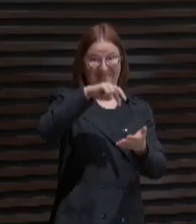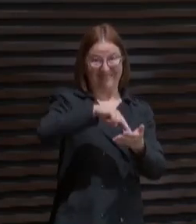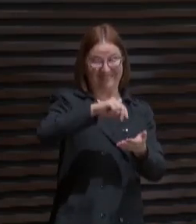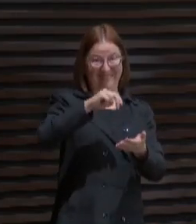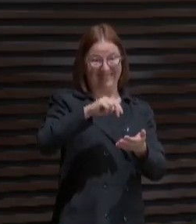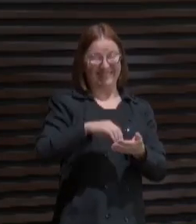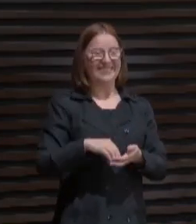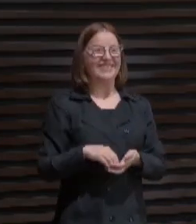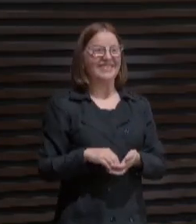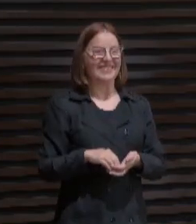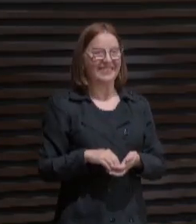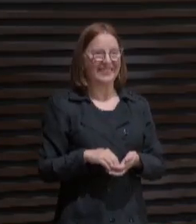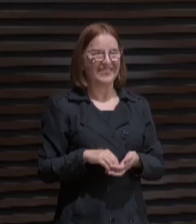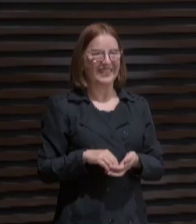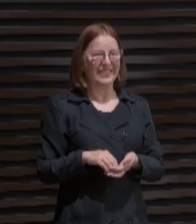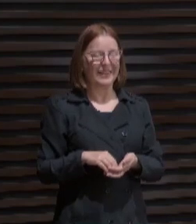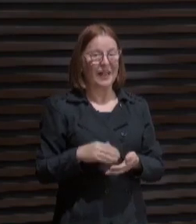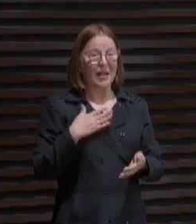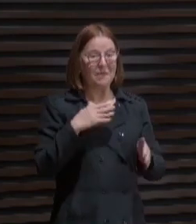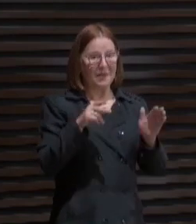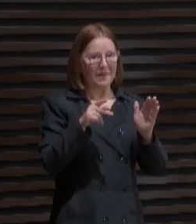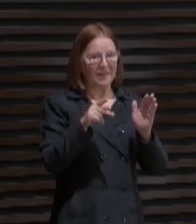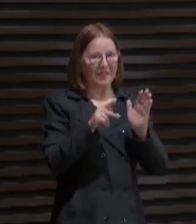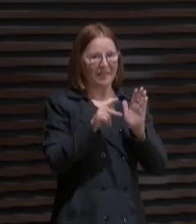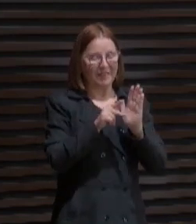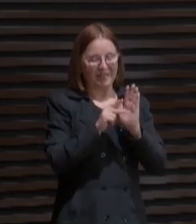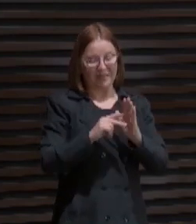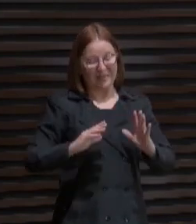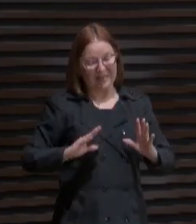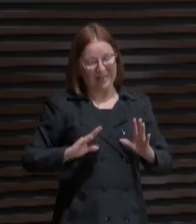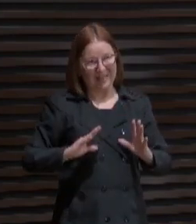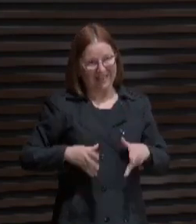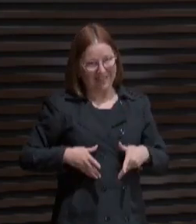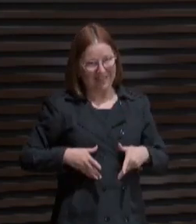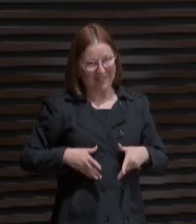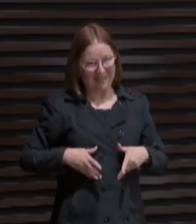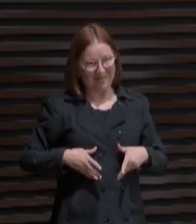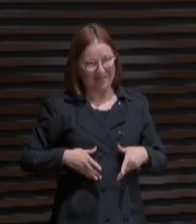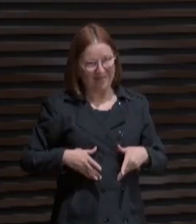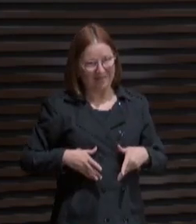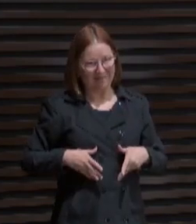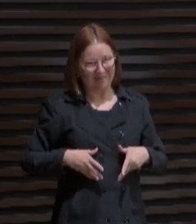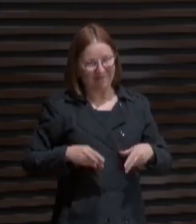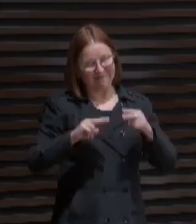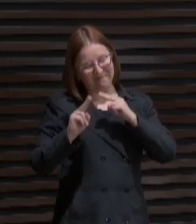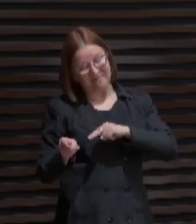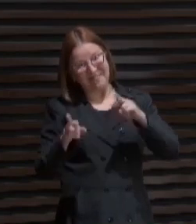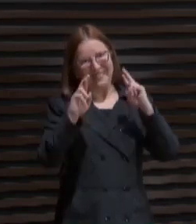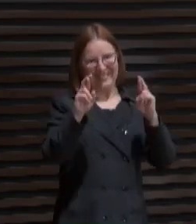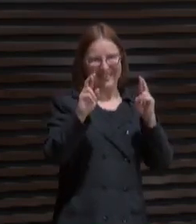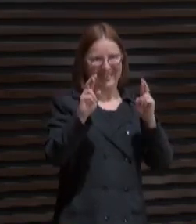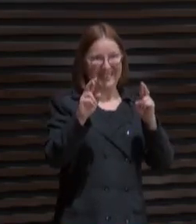Além disso, também a minha própria carne repousará em esperança. Cristo,